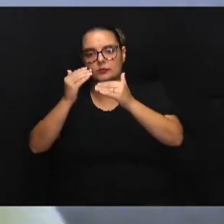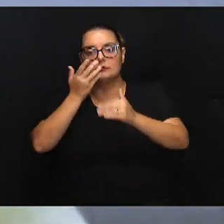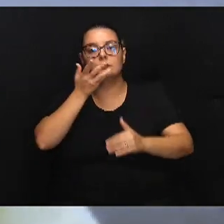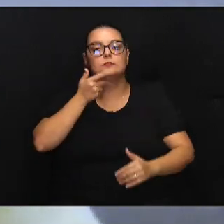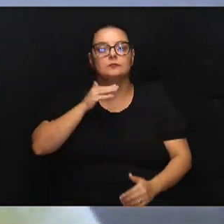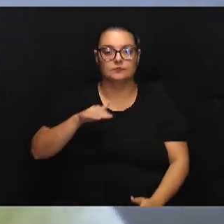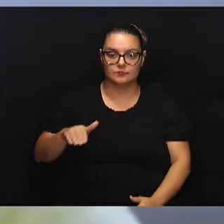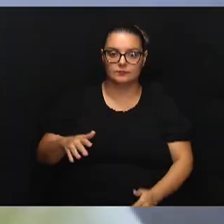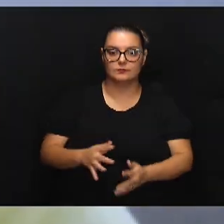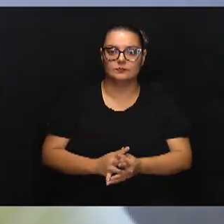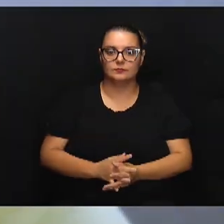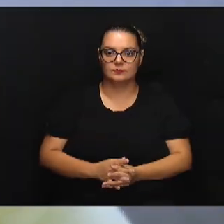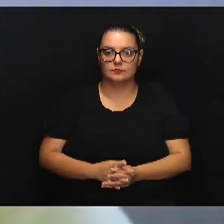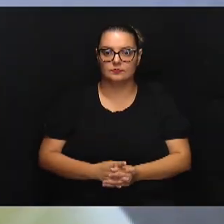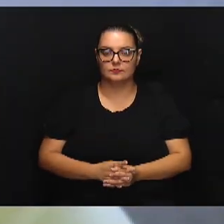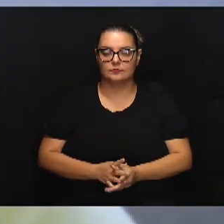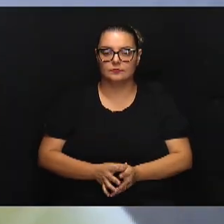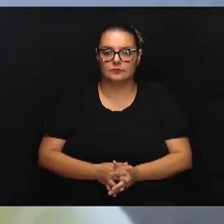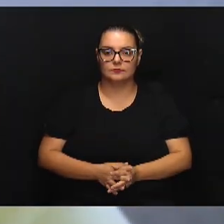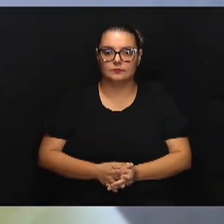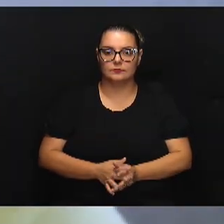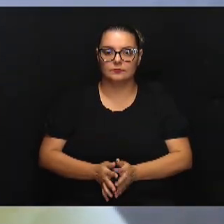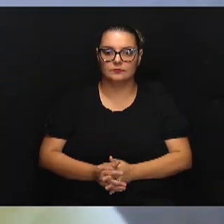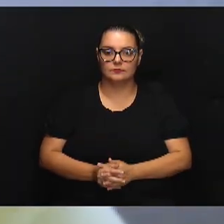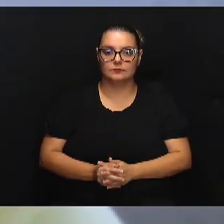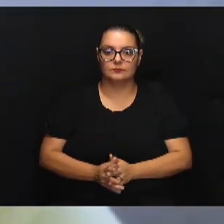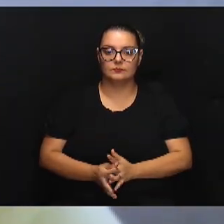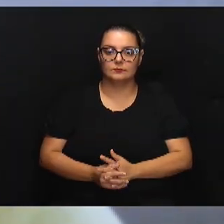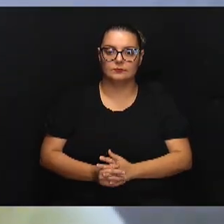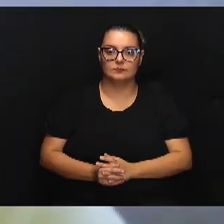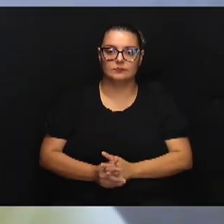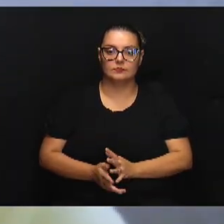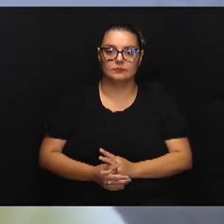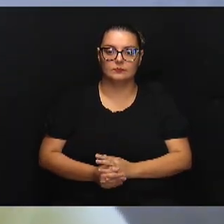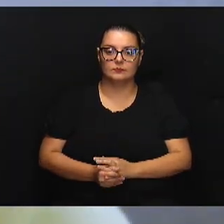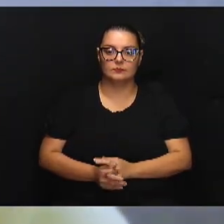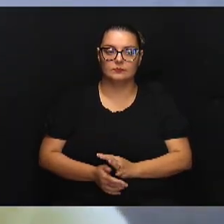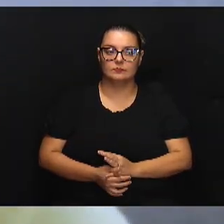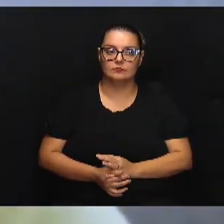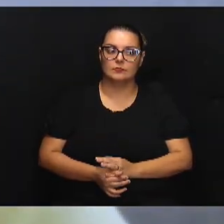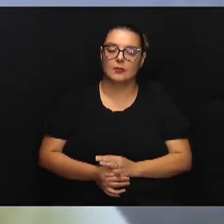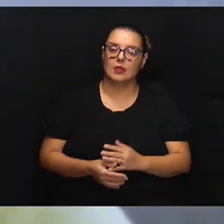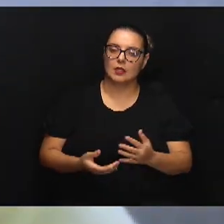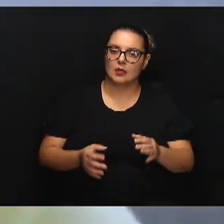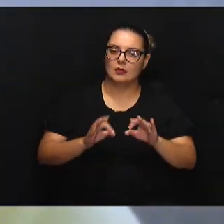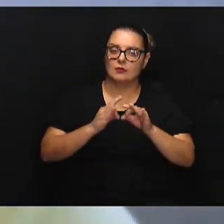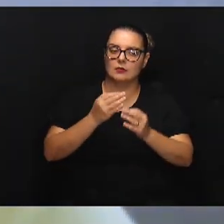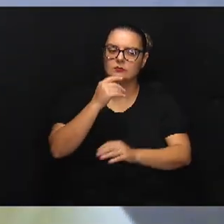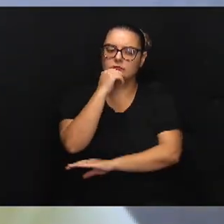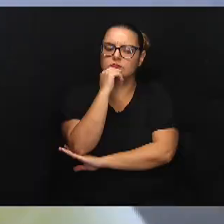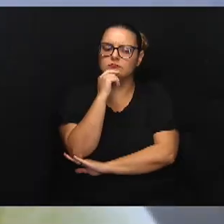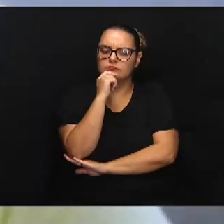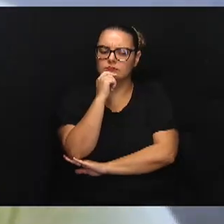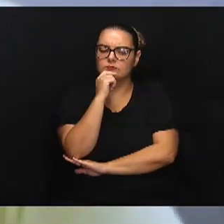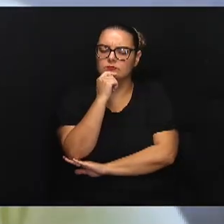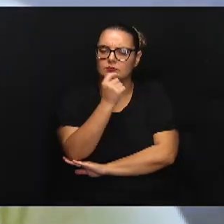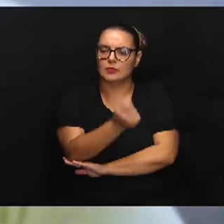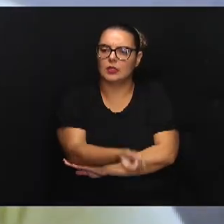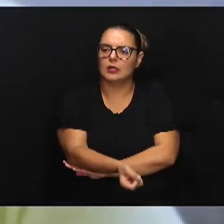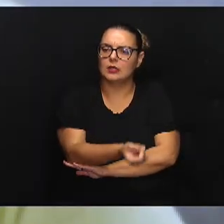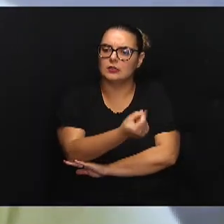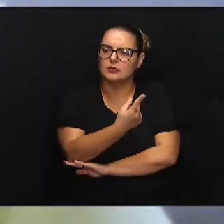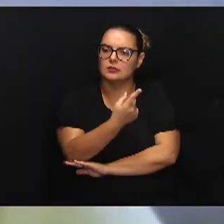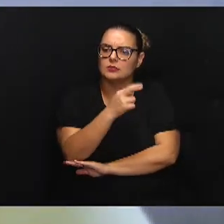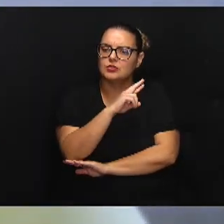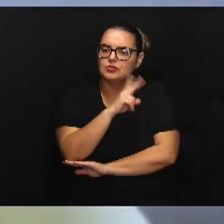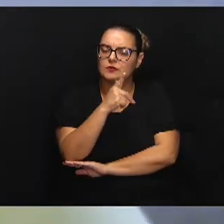criança. E com isso, a família começa a perceber: ele é diferente, mas